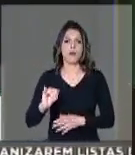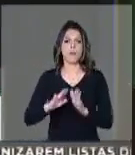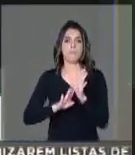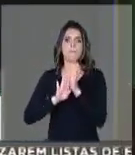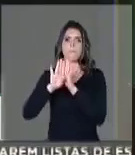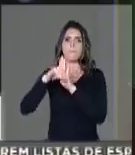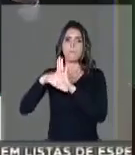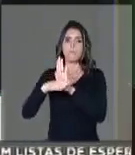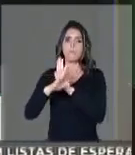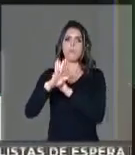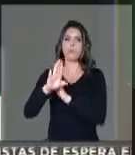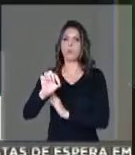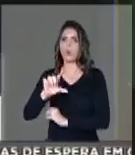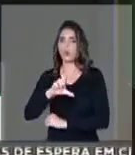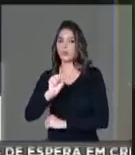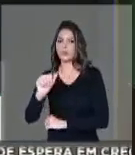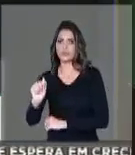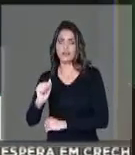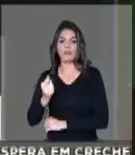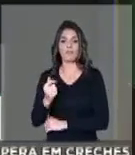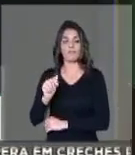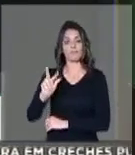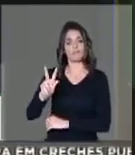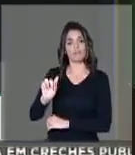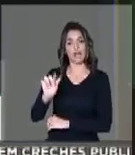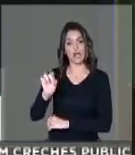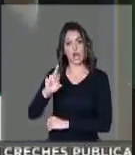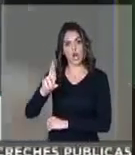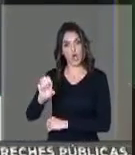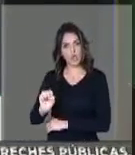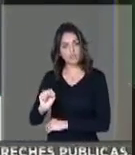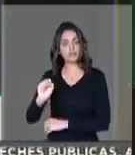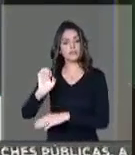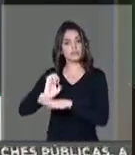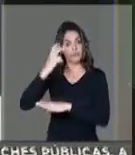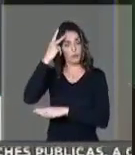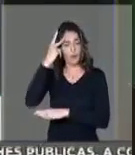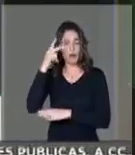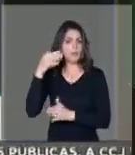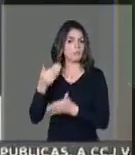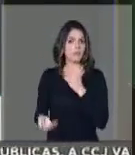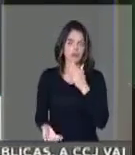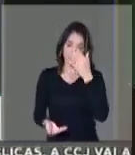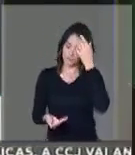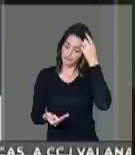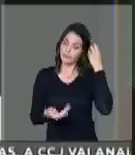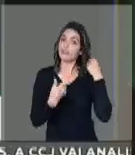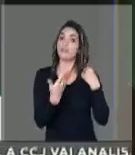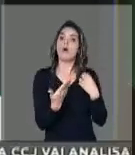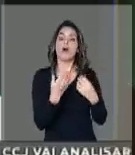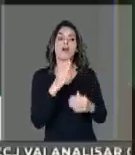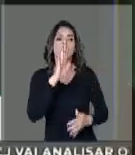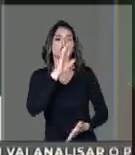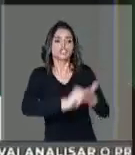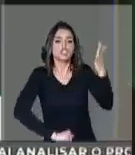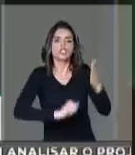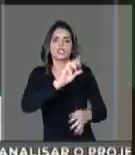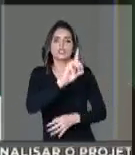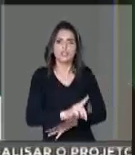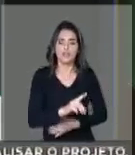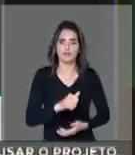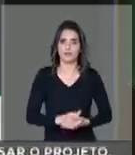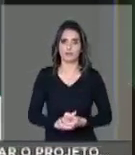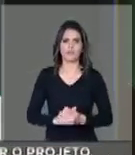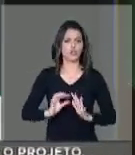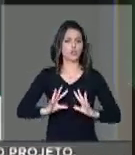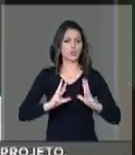de Valores de São Paulo. Então, essa política é destrutiva do país. Tiram direito,